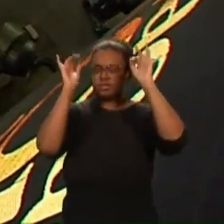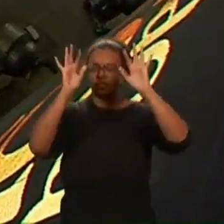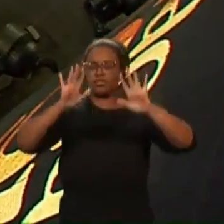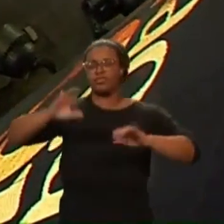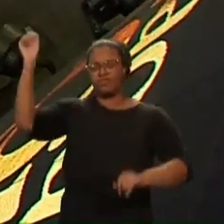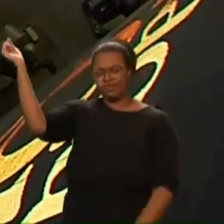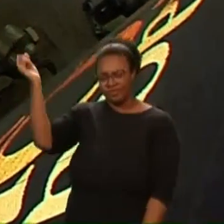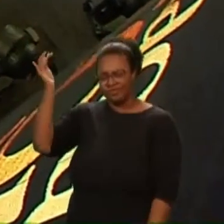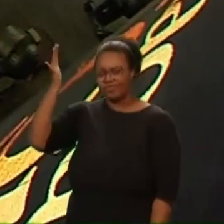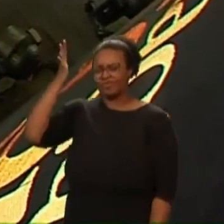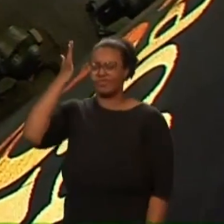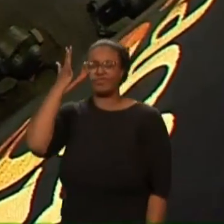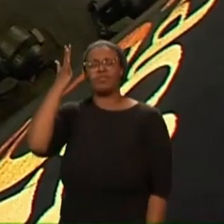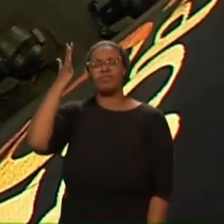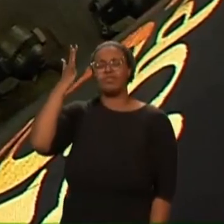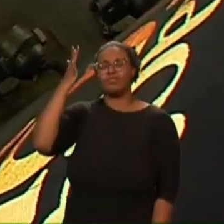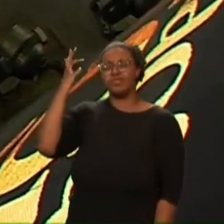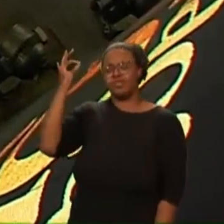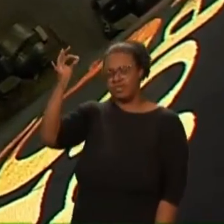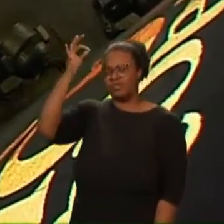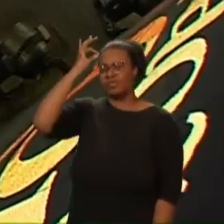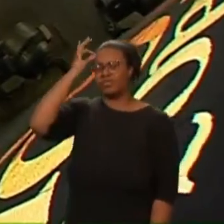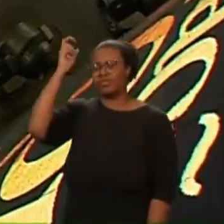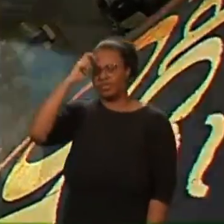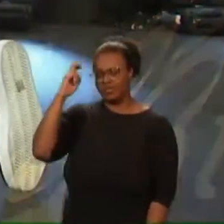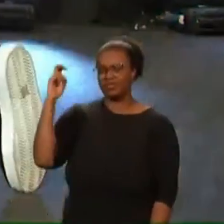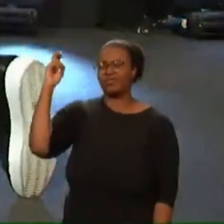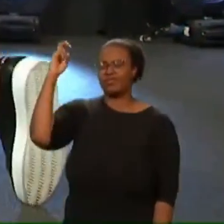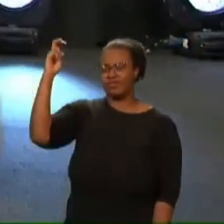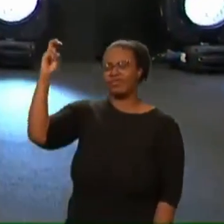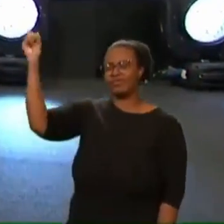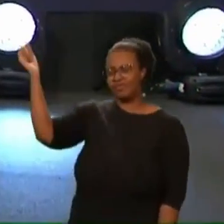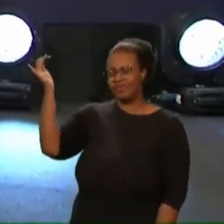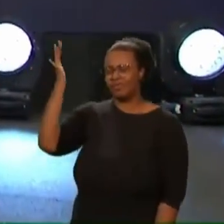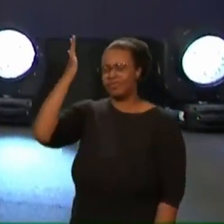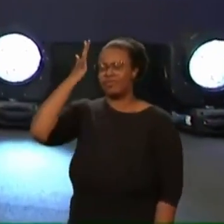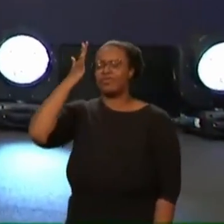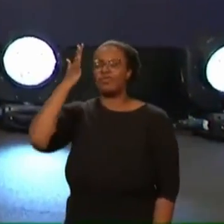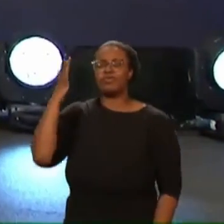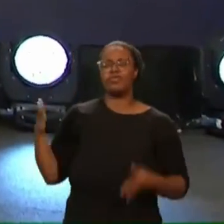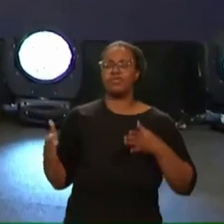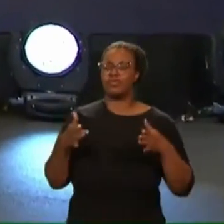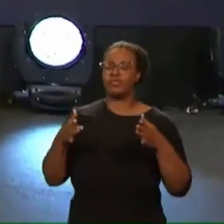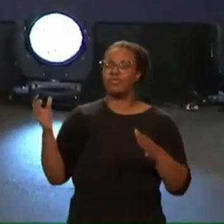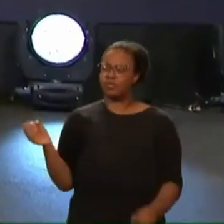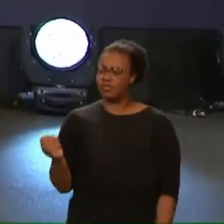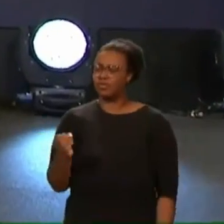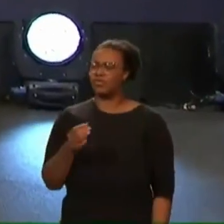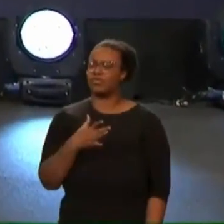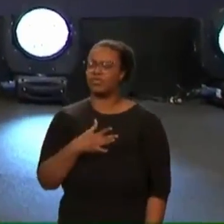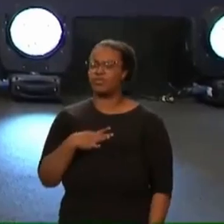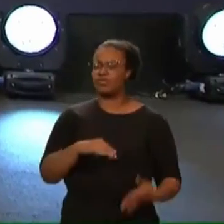como nunca antes para Espírito de Sabedoria e de Revelação Pai cada vez mais abrindo caminhos estratégias de